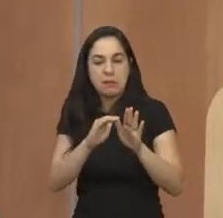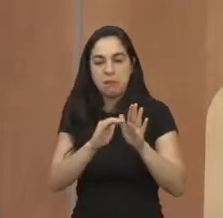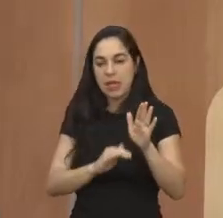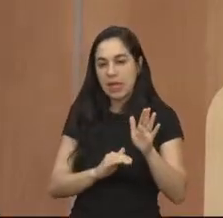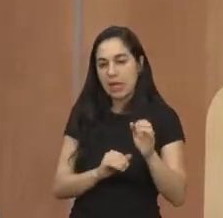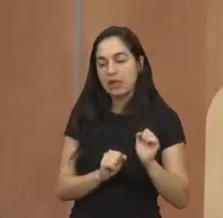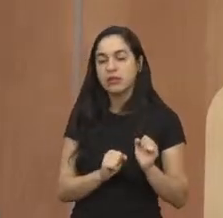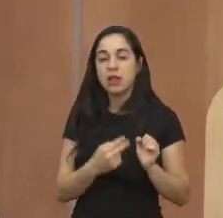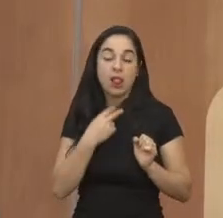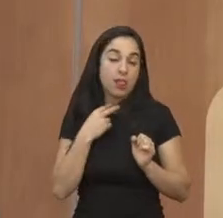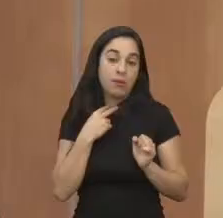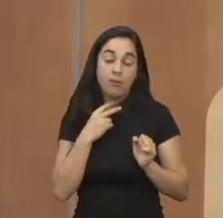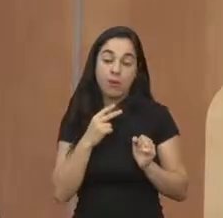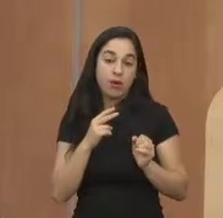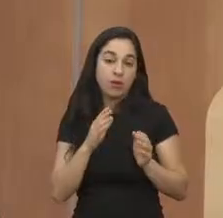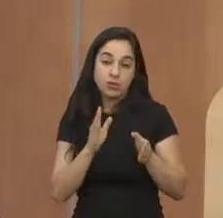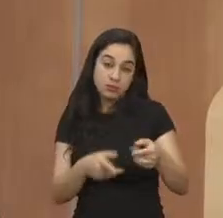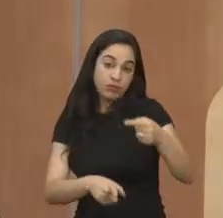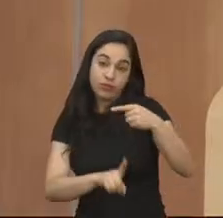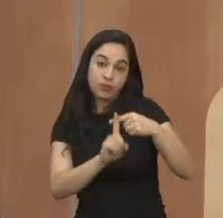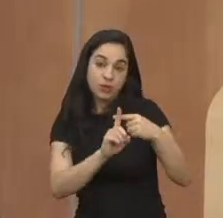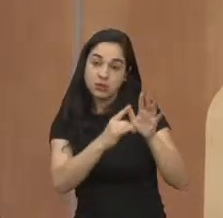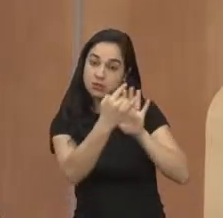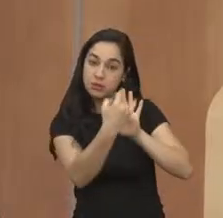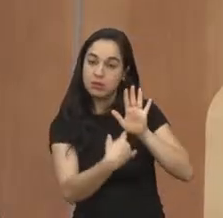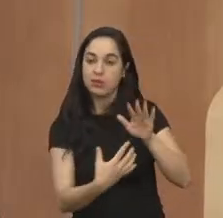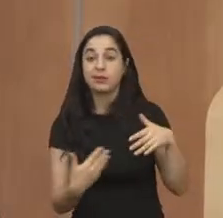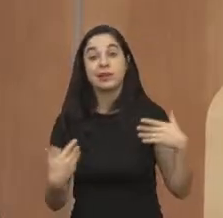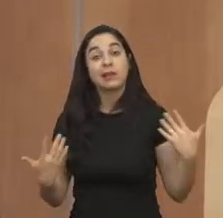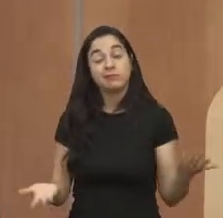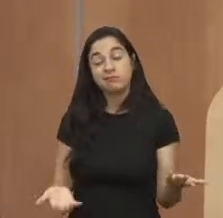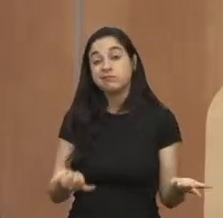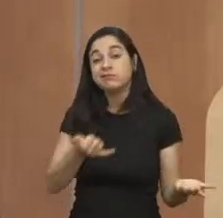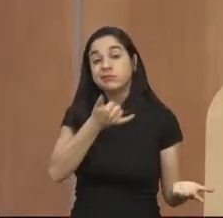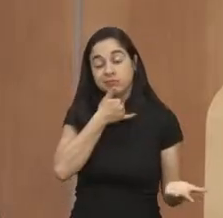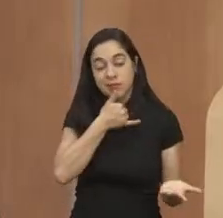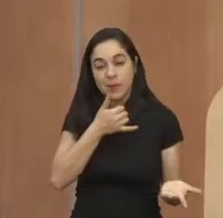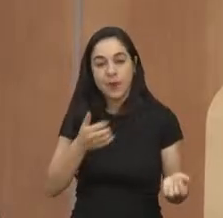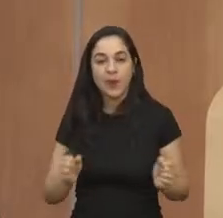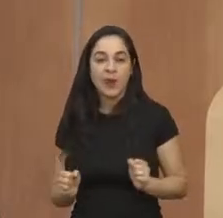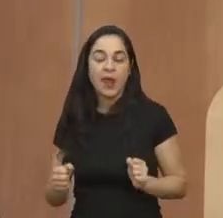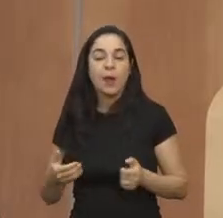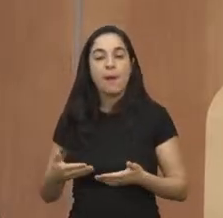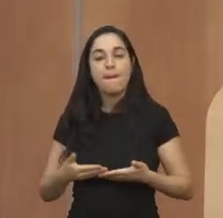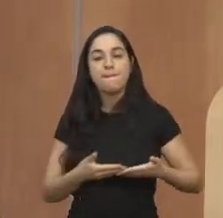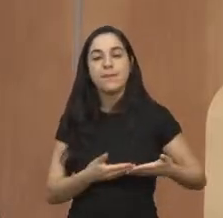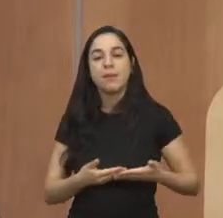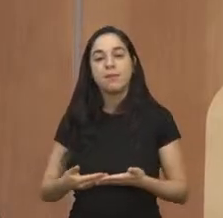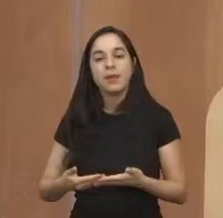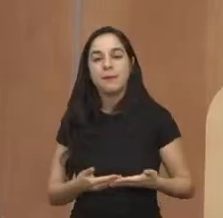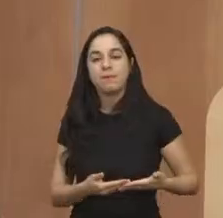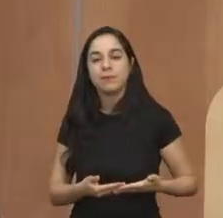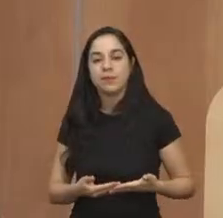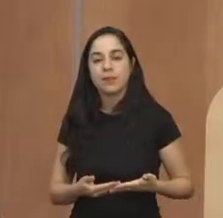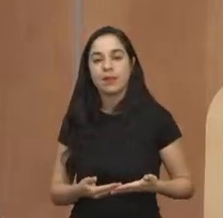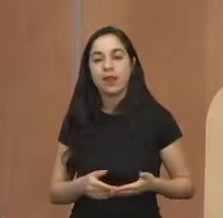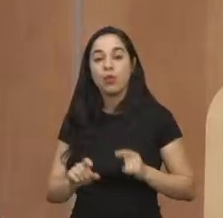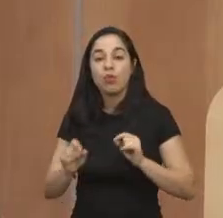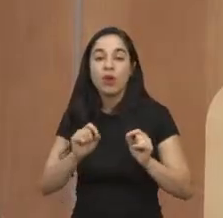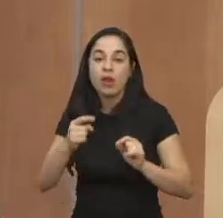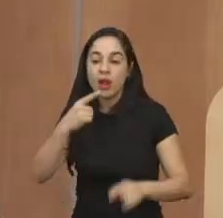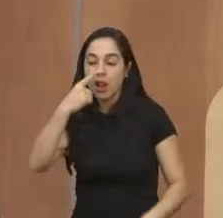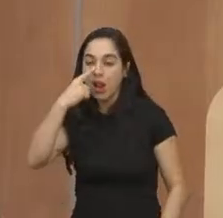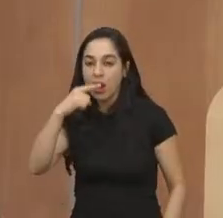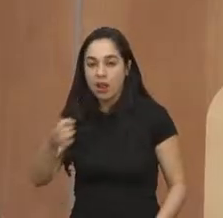atual. E, infelizmente, muitos desses casos, o bebê, o feto, acaba virando o quê? Um